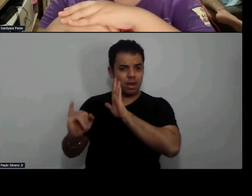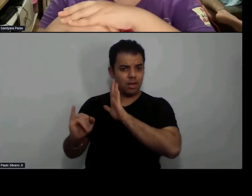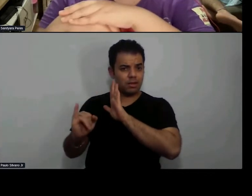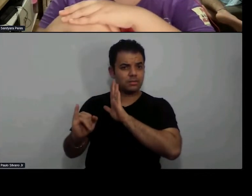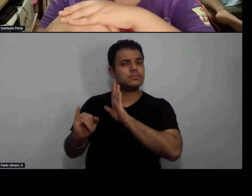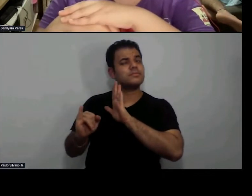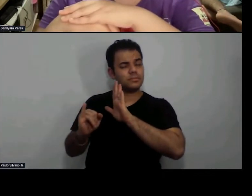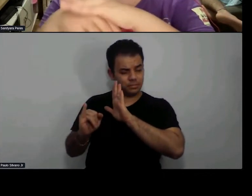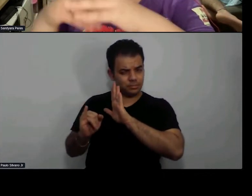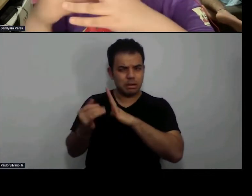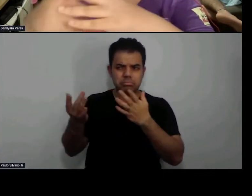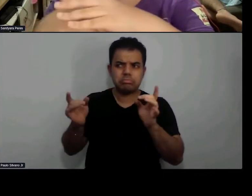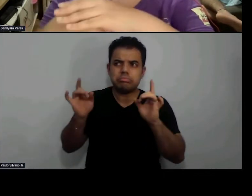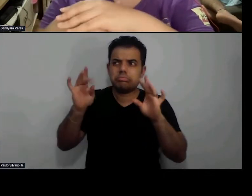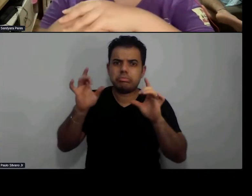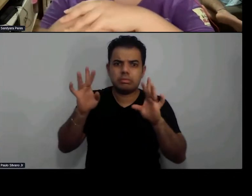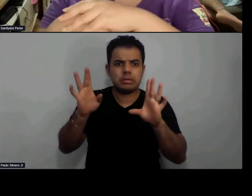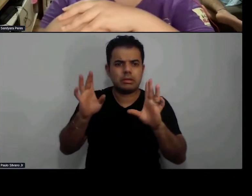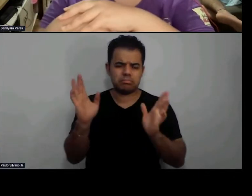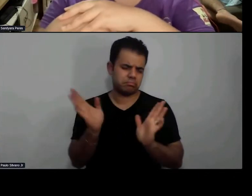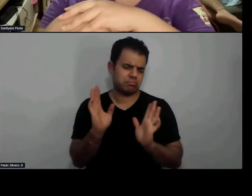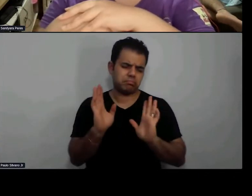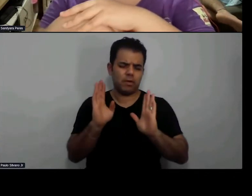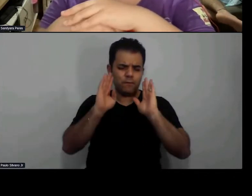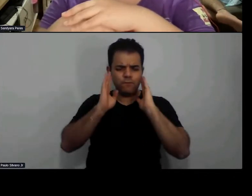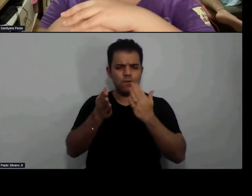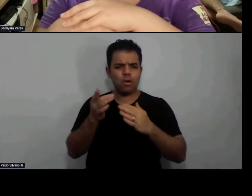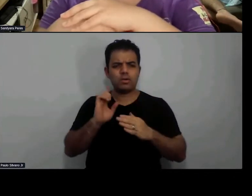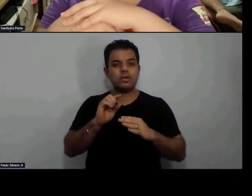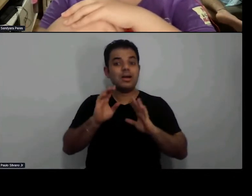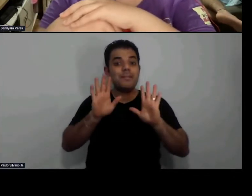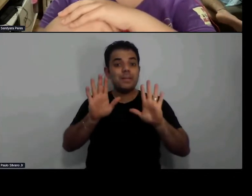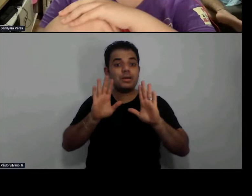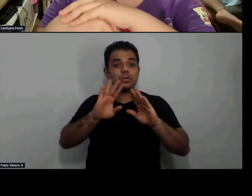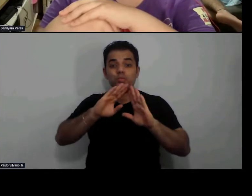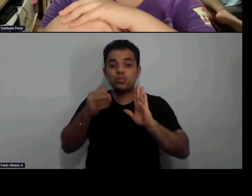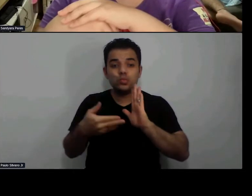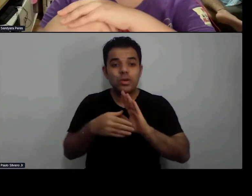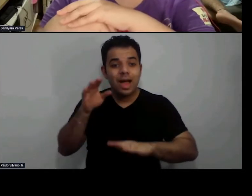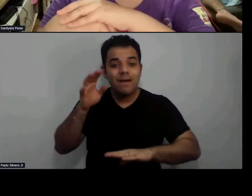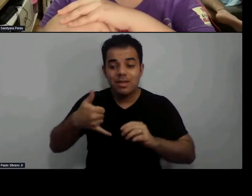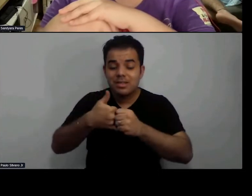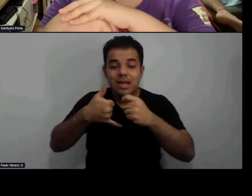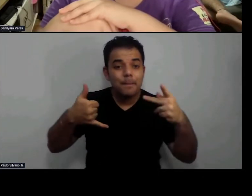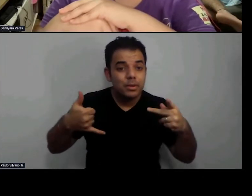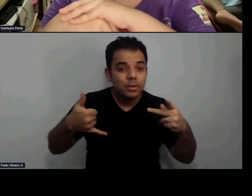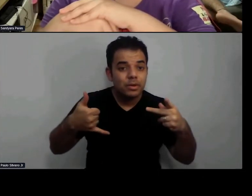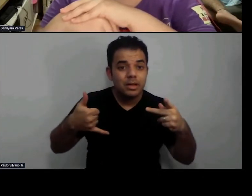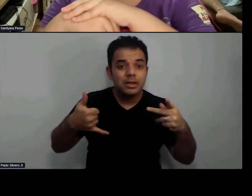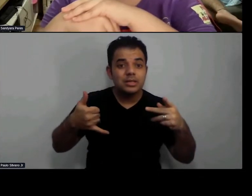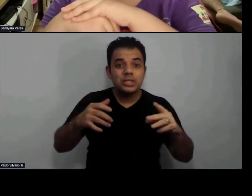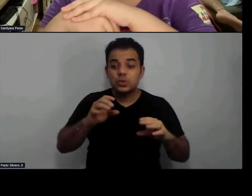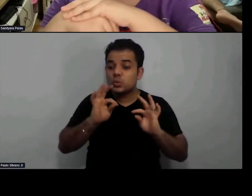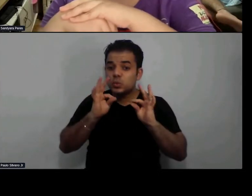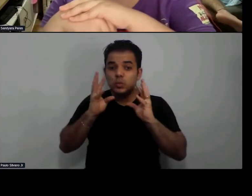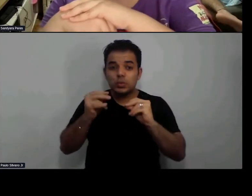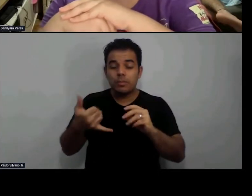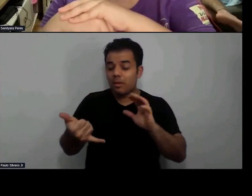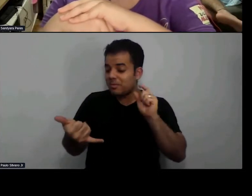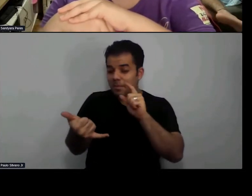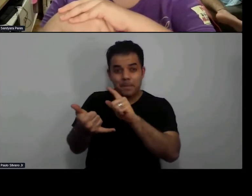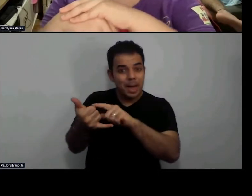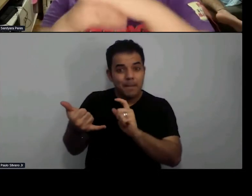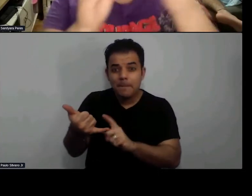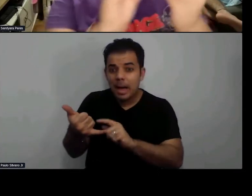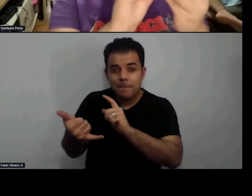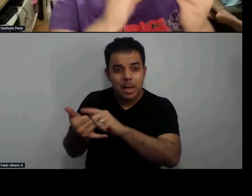especial, digamos assim, né? Algo bem específico. Contudo, e se eu tenho um aplicativo móvel, a área de toque é algo primordial para